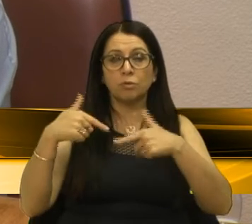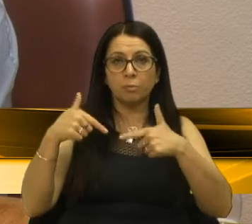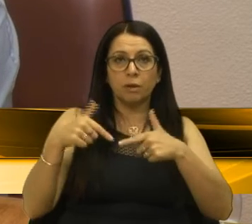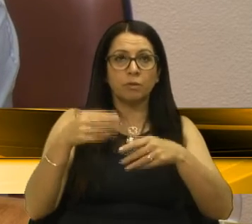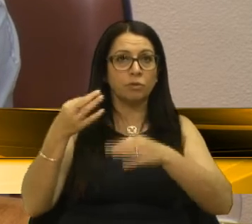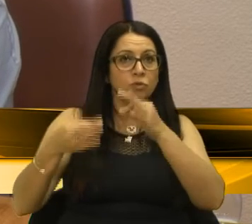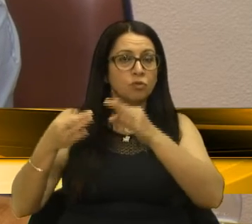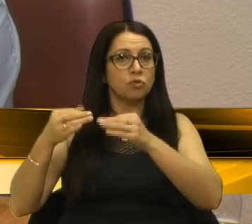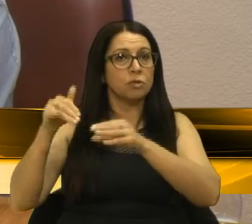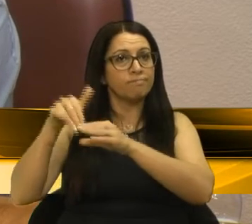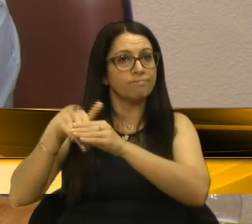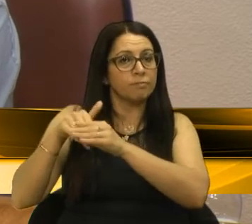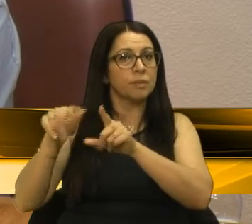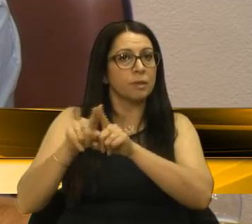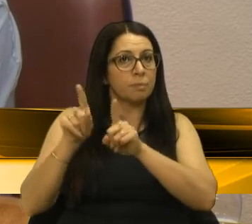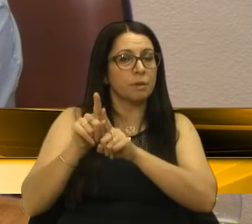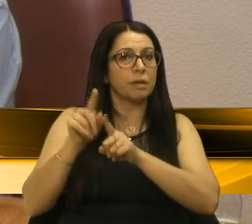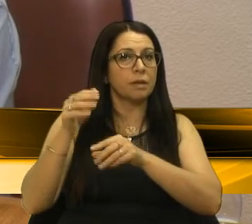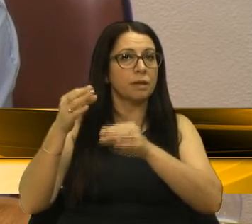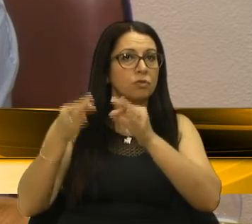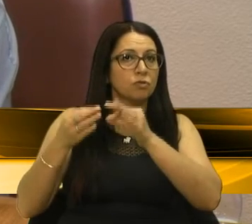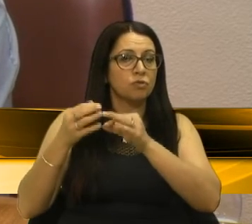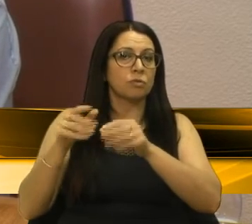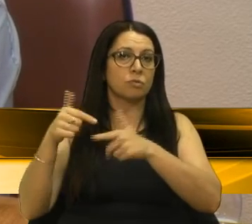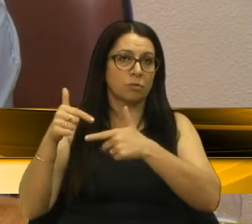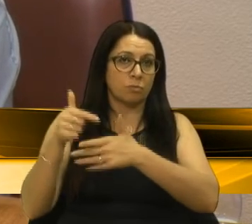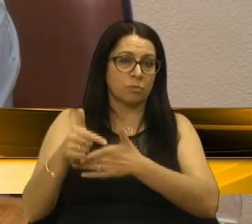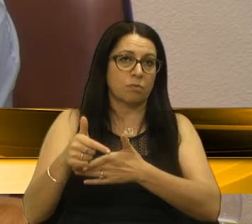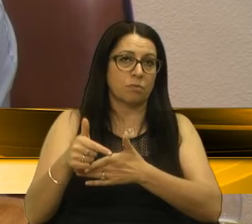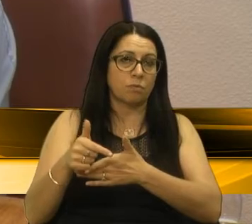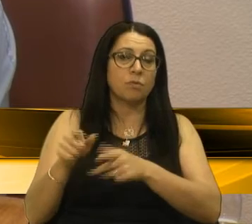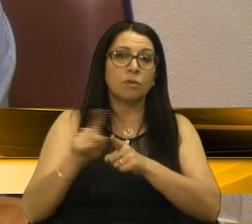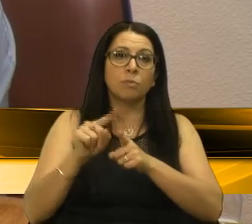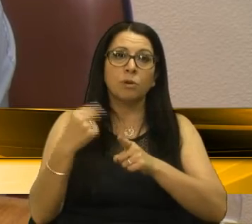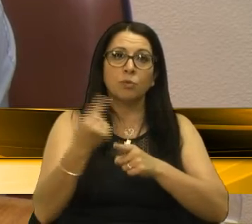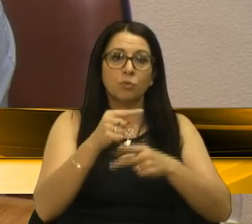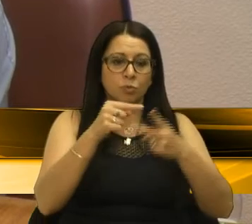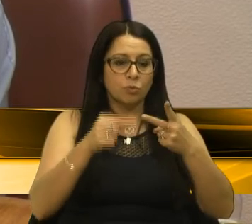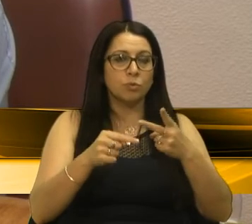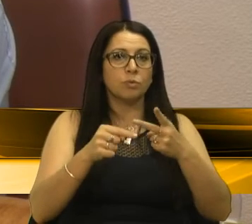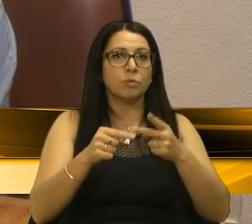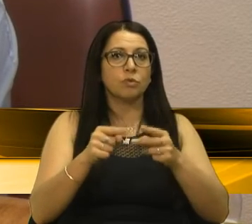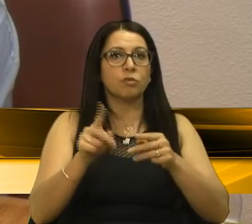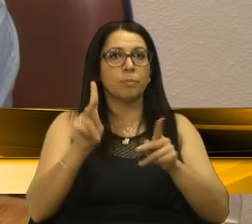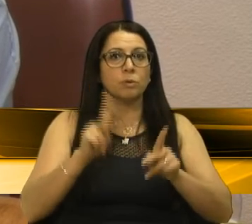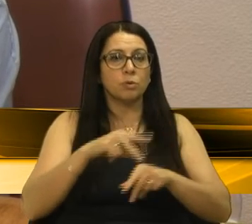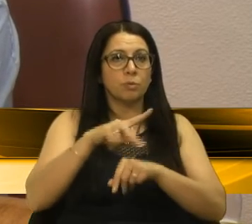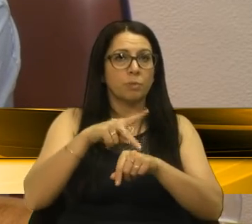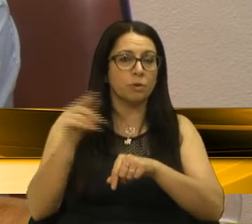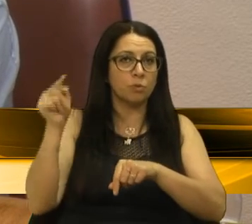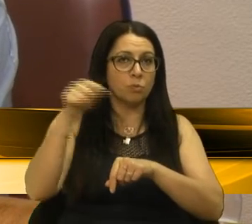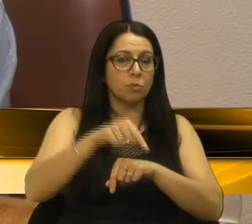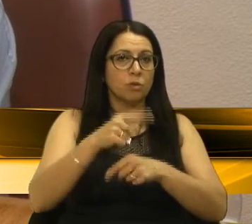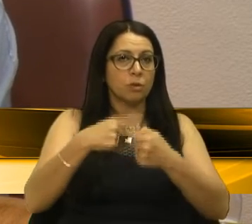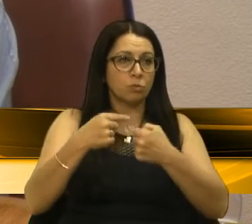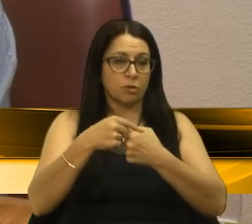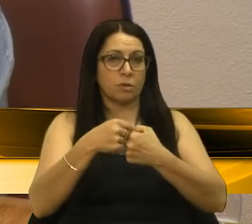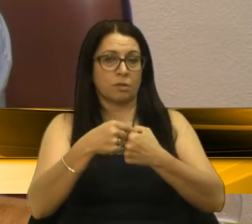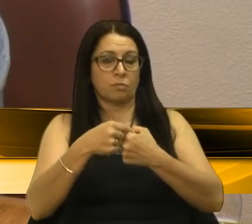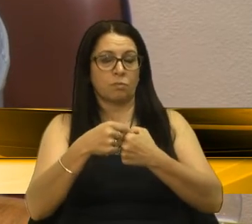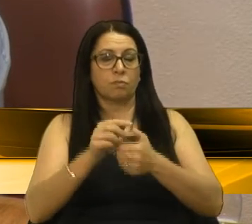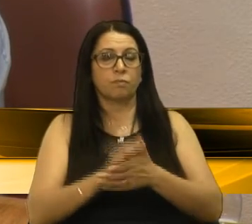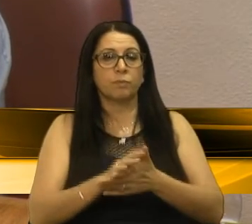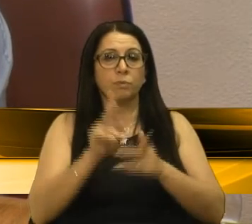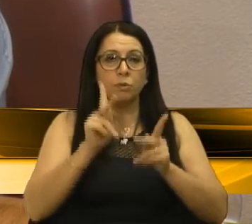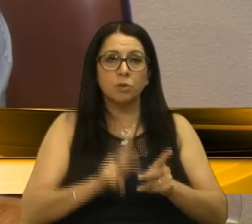Justiça Eleitoral e à Justiça do Trabalho. 2. As causas entre Estado estrangeiro, organismo internacional e município